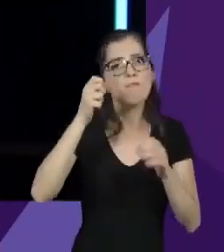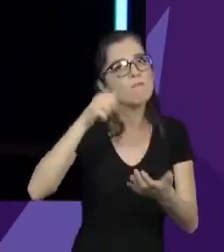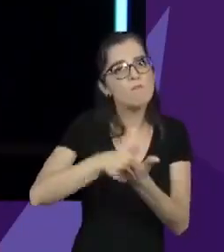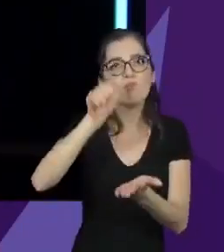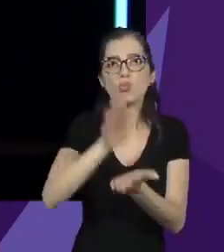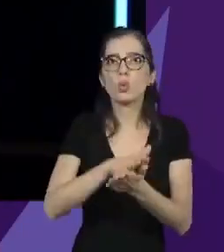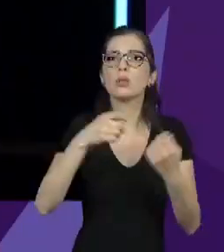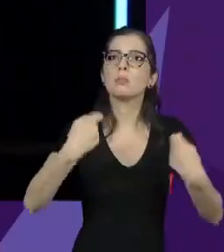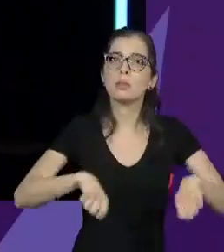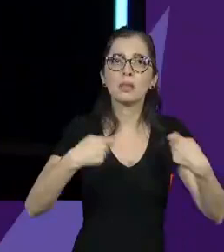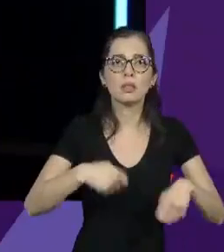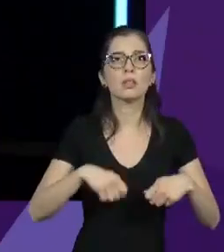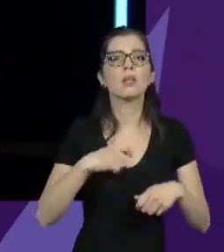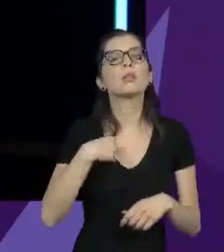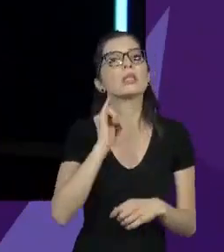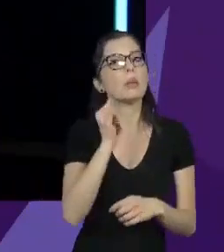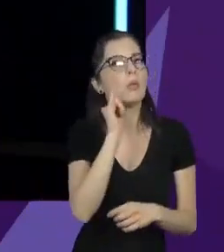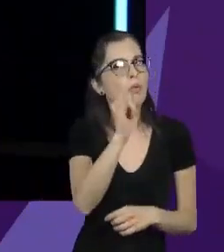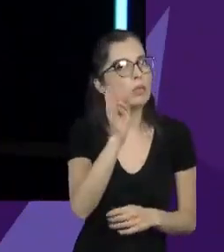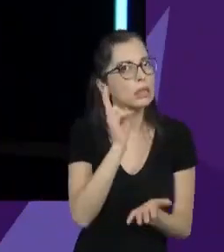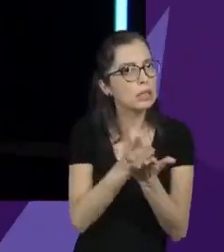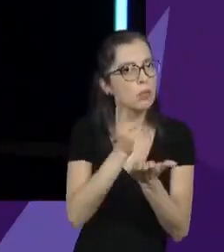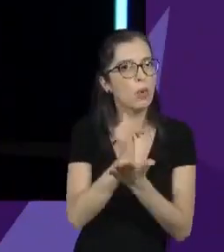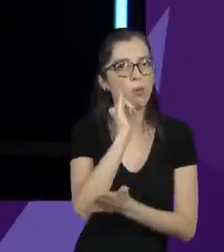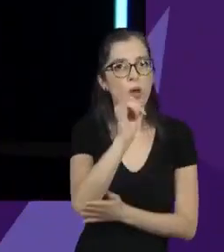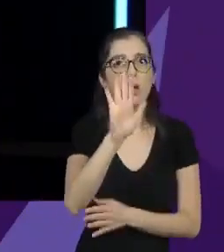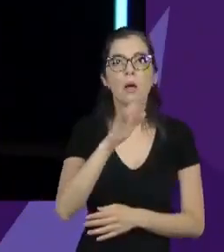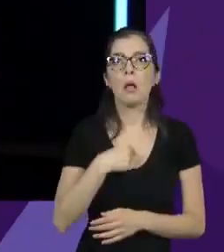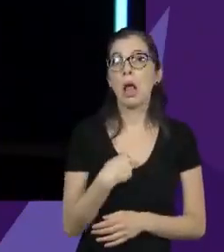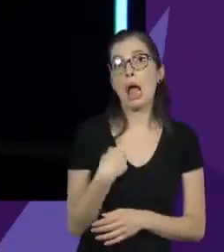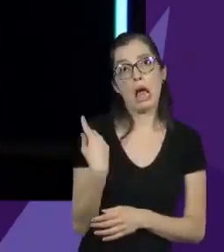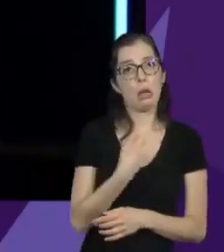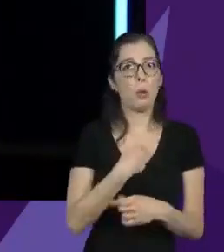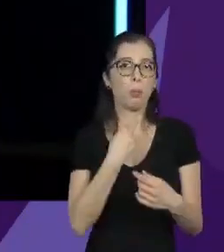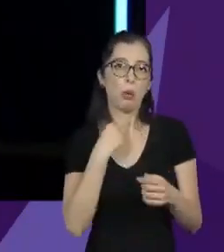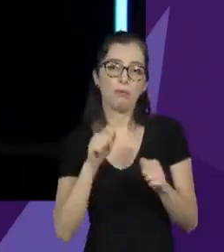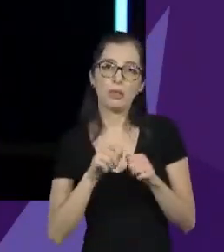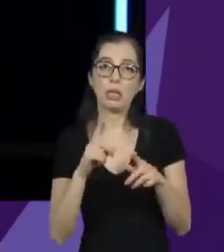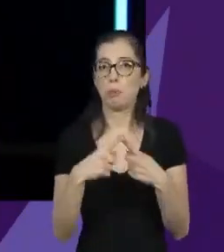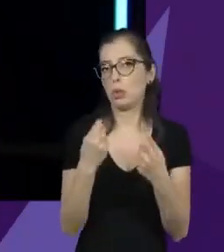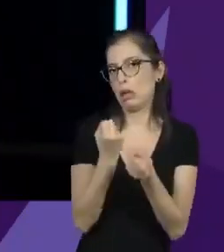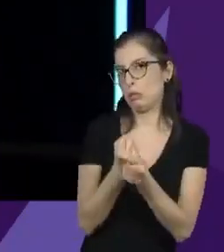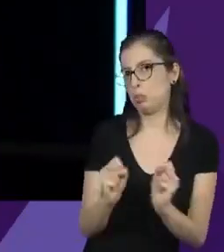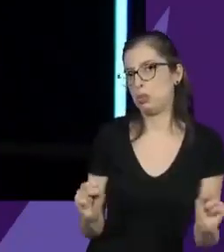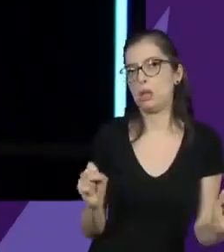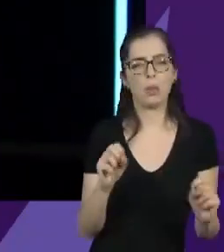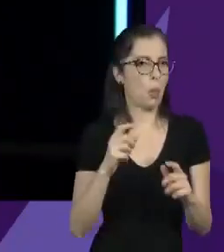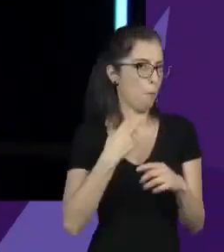com as pessoas,